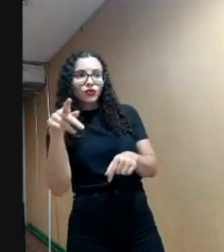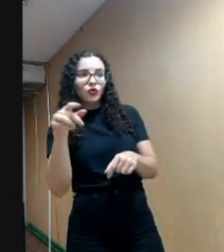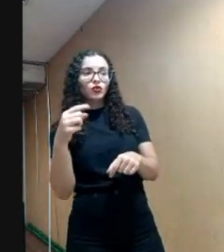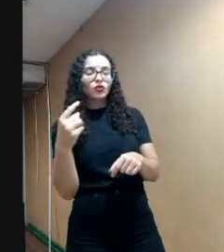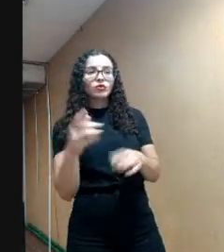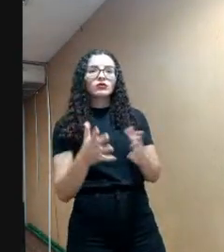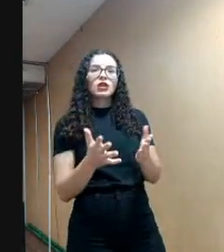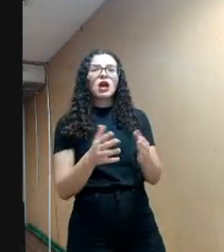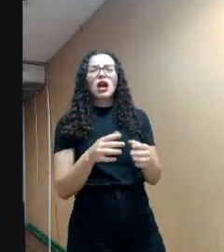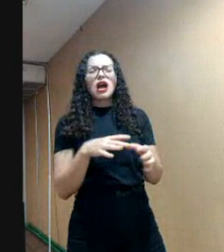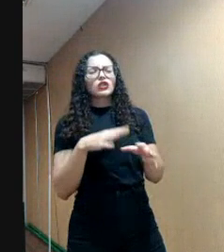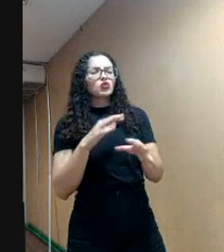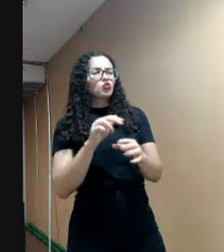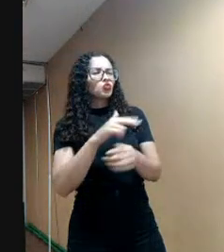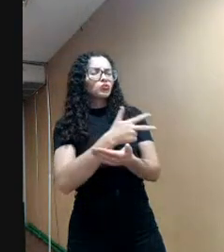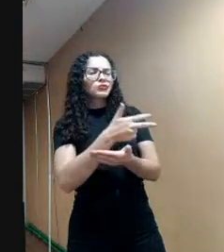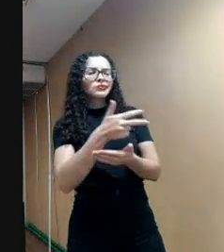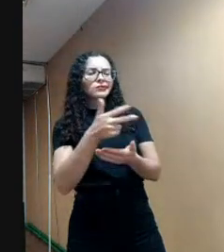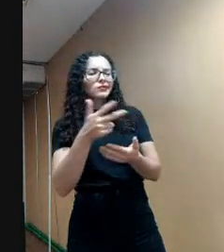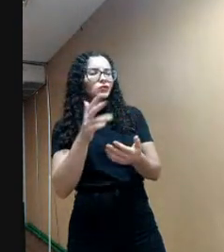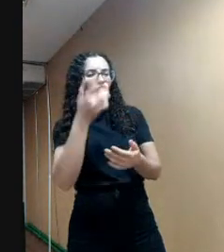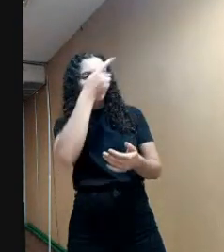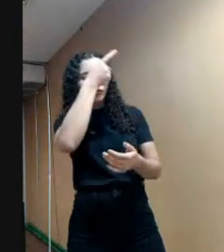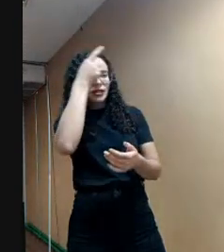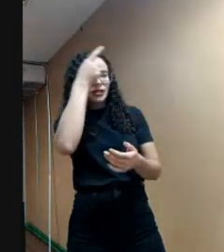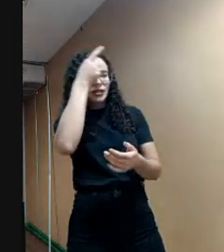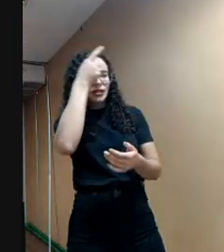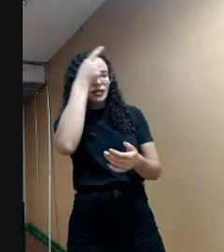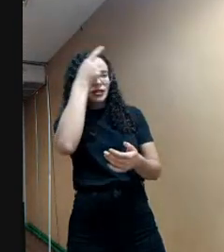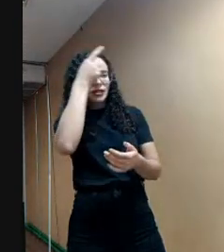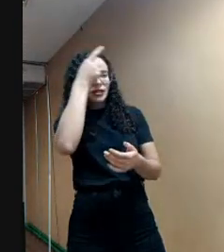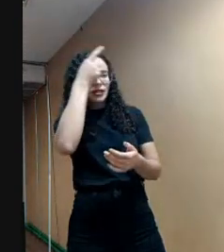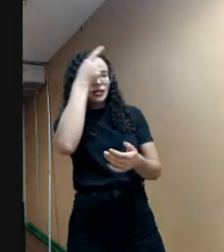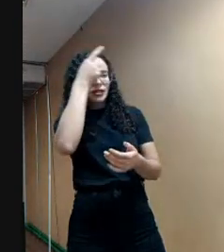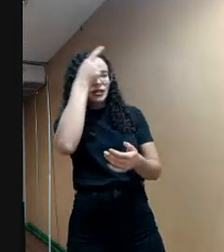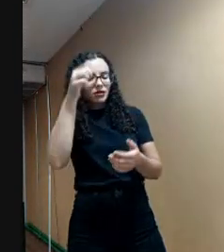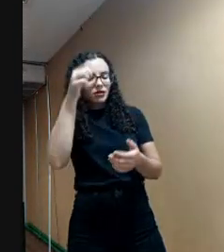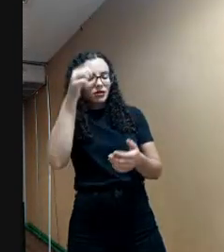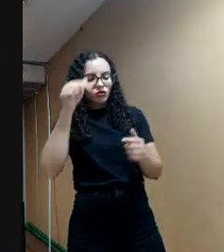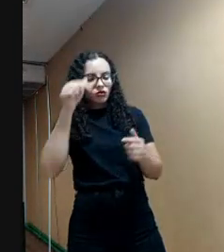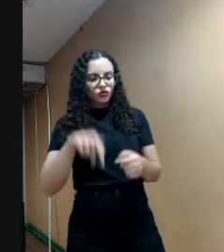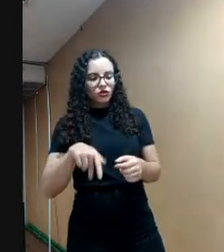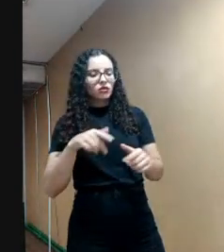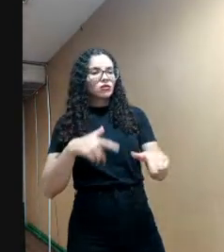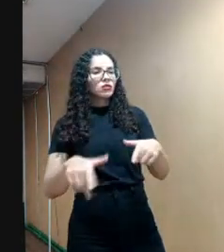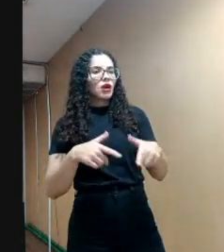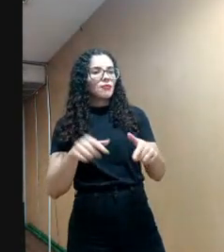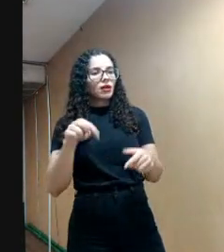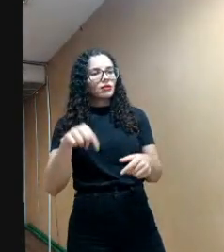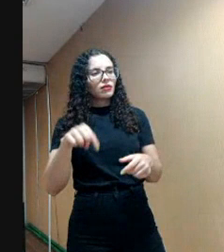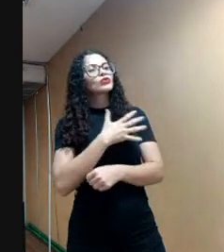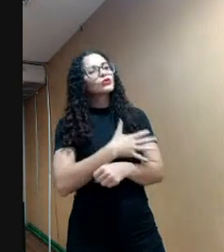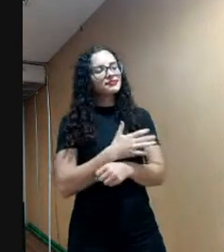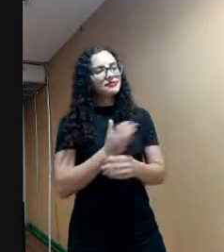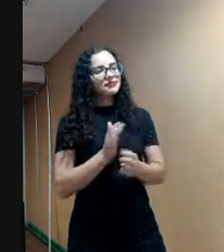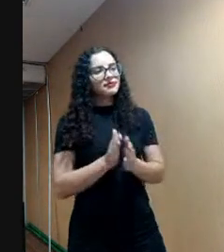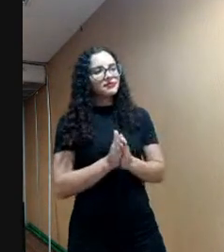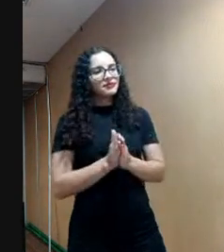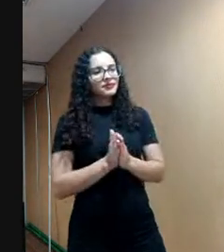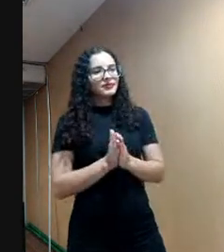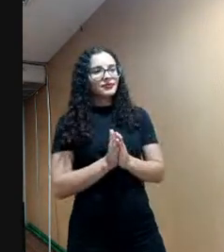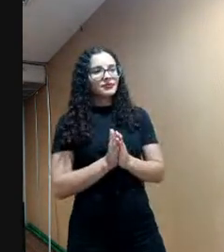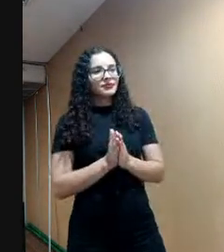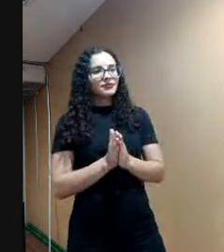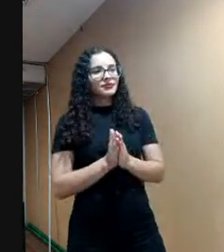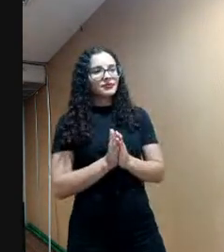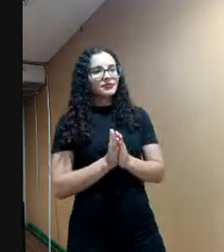aos administrativos que fazem parte dessa estrutura de grande relevância para a história do